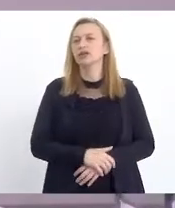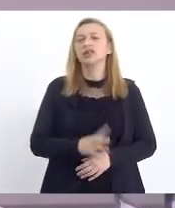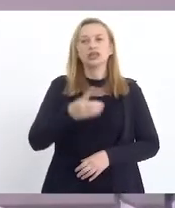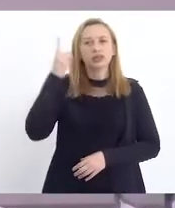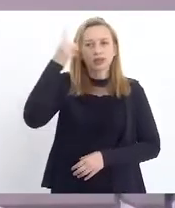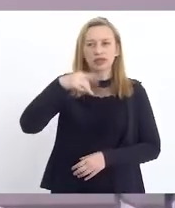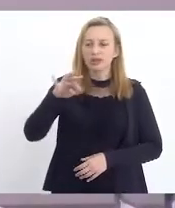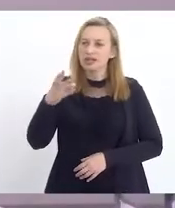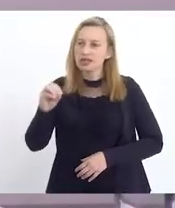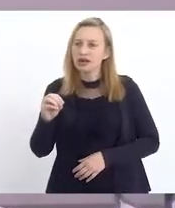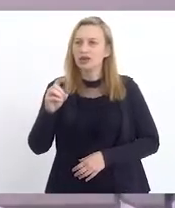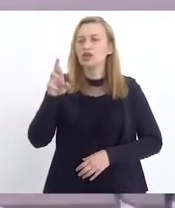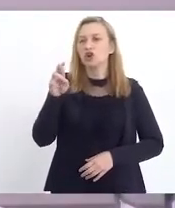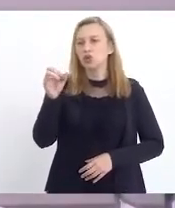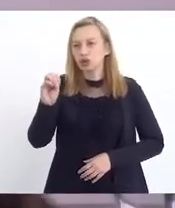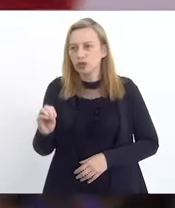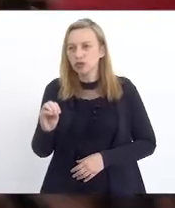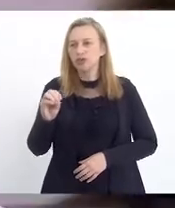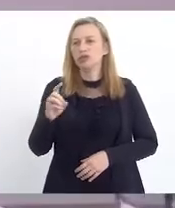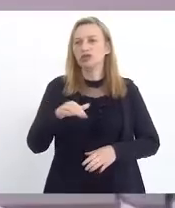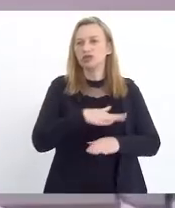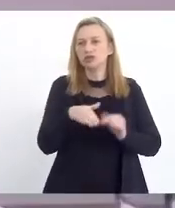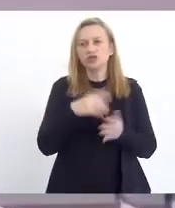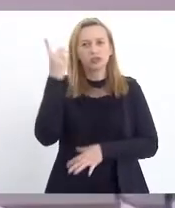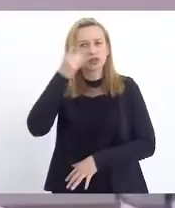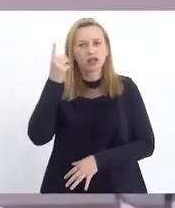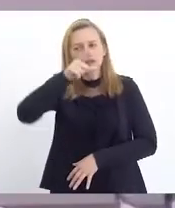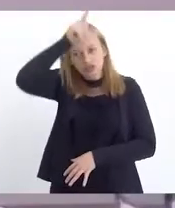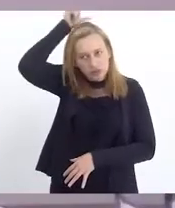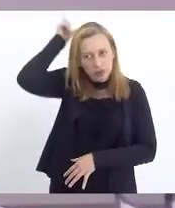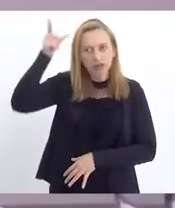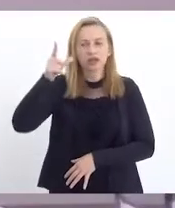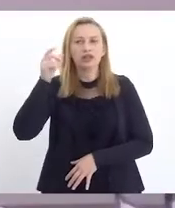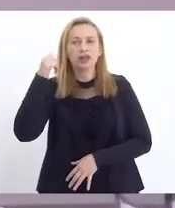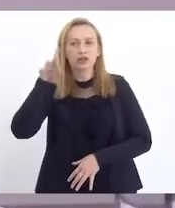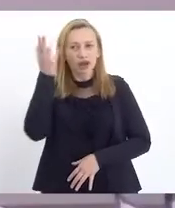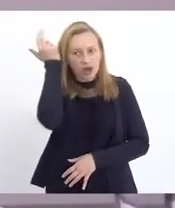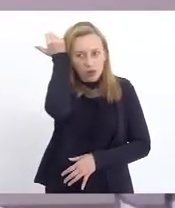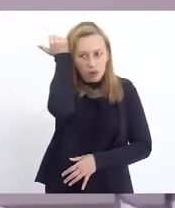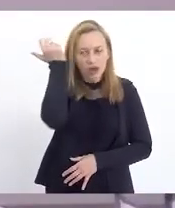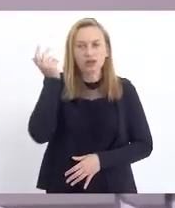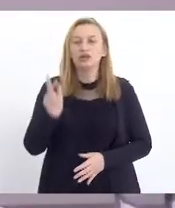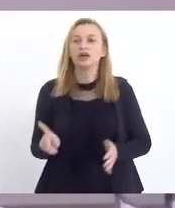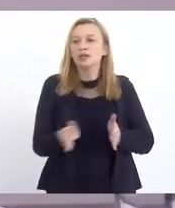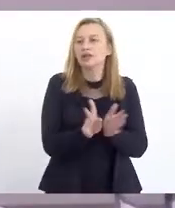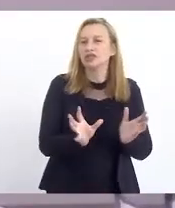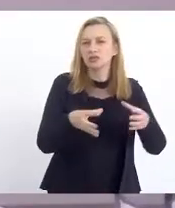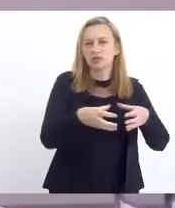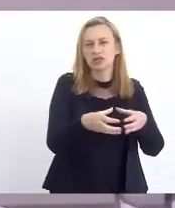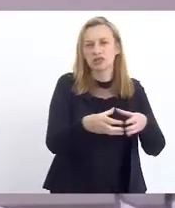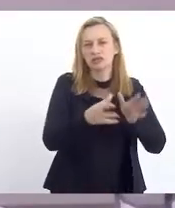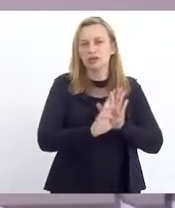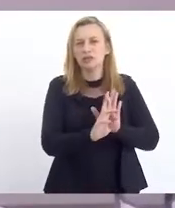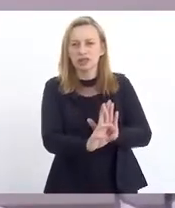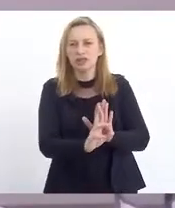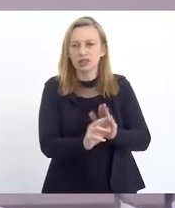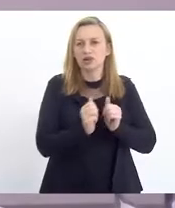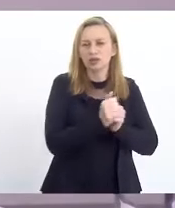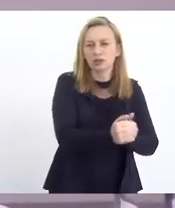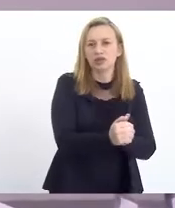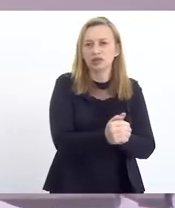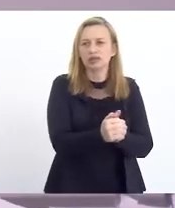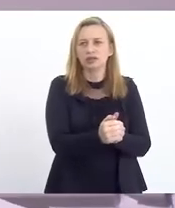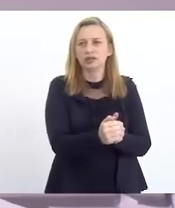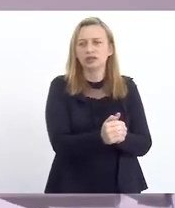Marcelo Seudino e Eurico Júnior, suplentes, senhores deputados Luiz Paulo, ele é o Marco Coelho, membros efetivos da Comissão de Representação para acompanhar a